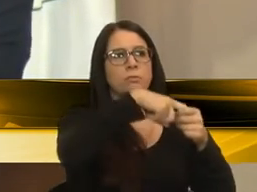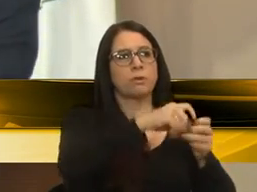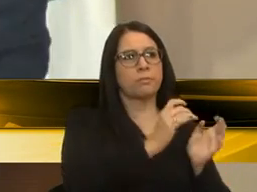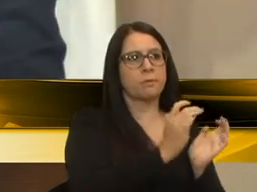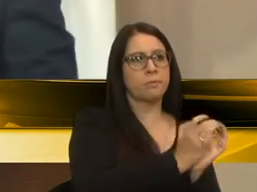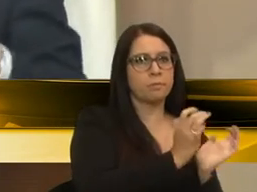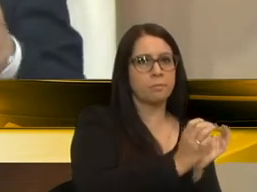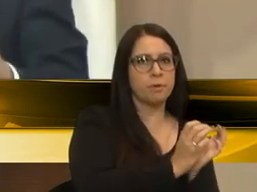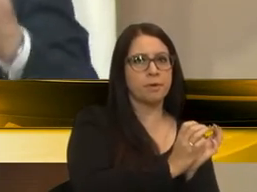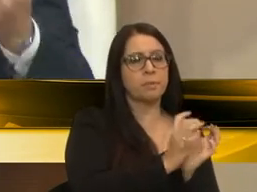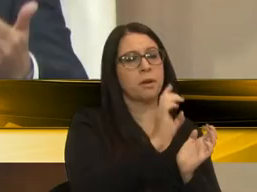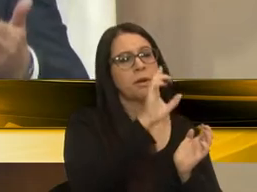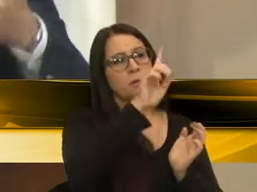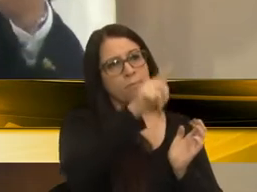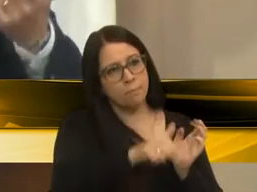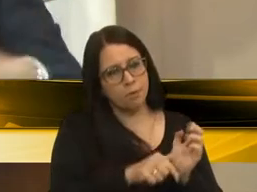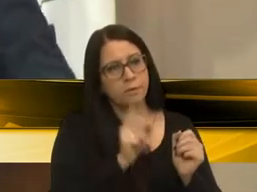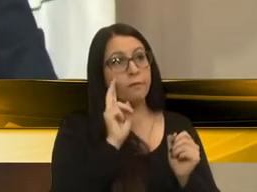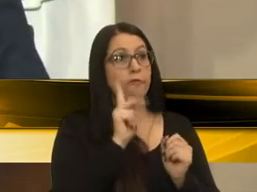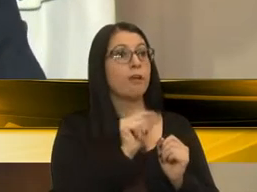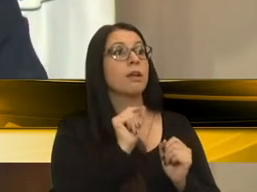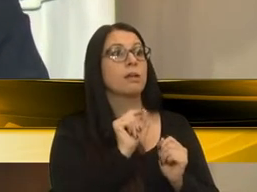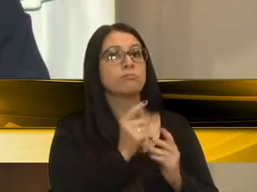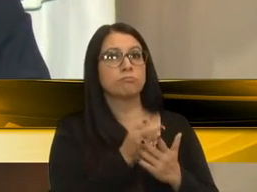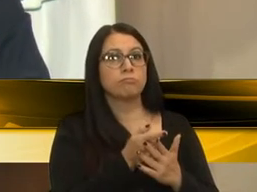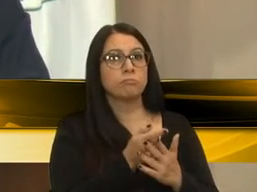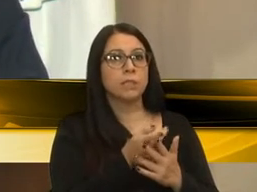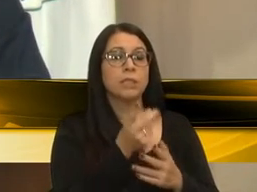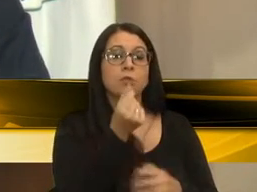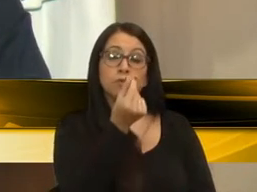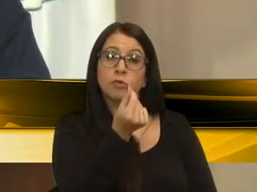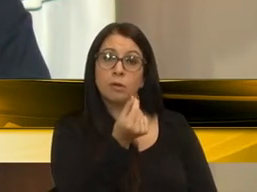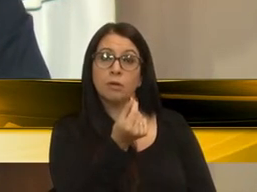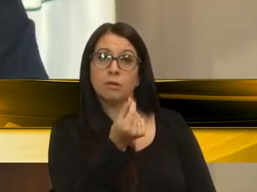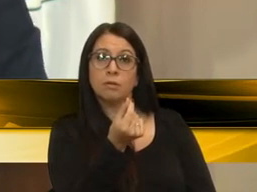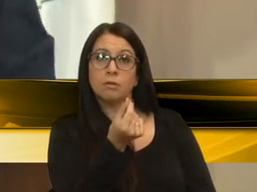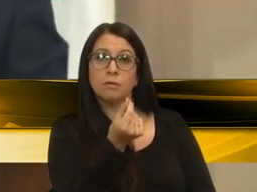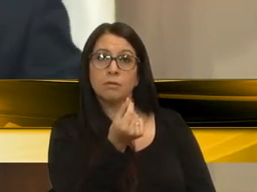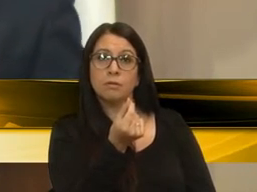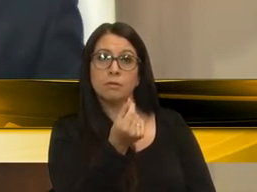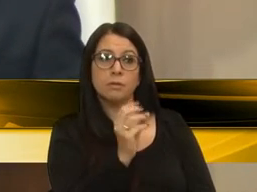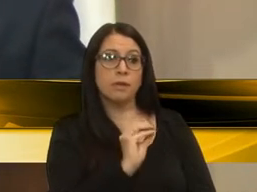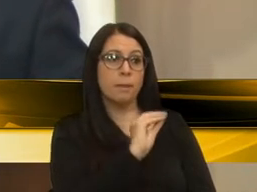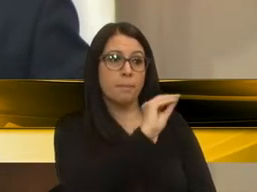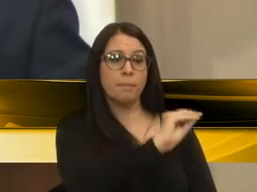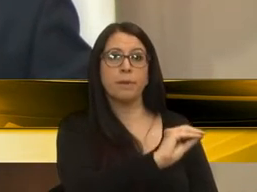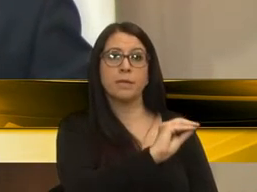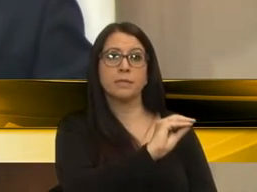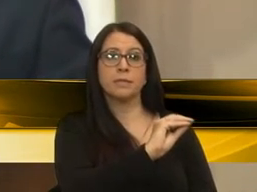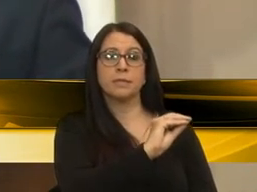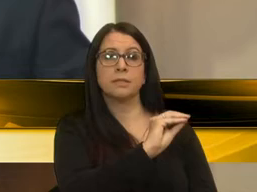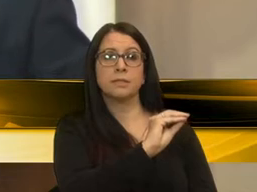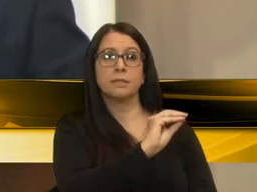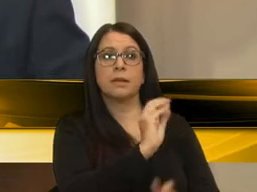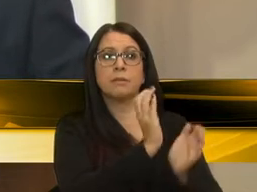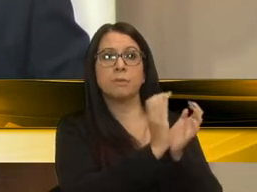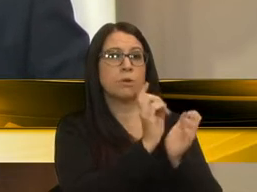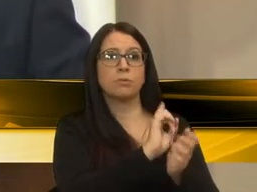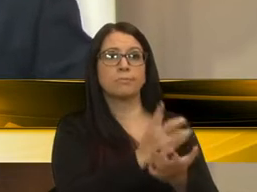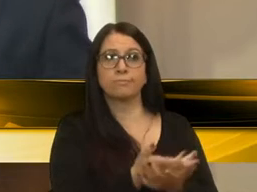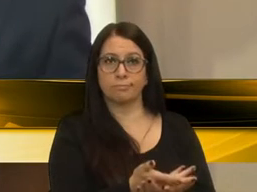PAI, para somente aí verem se este dinheiro será repassado para a